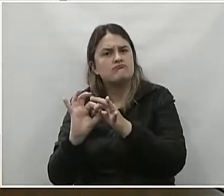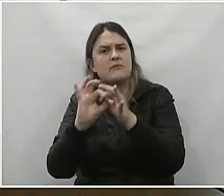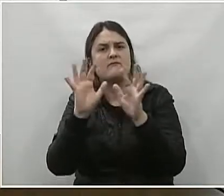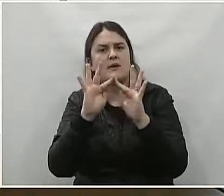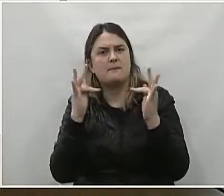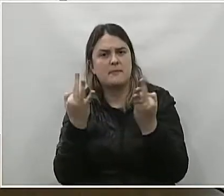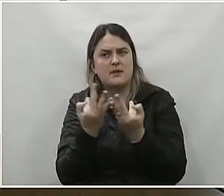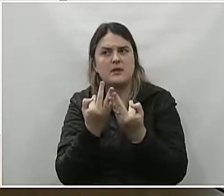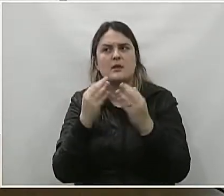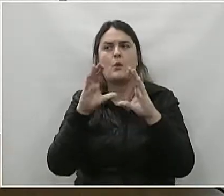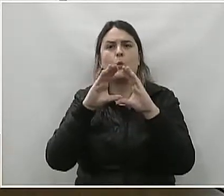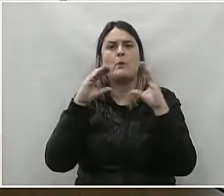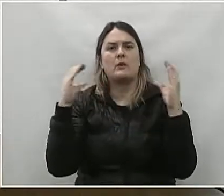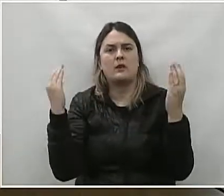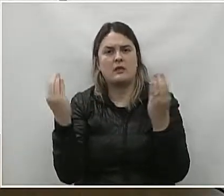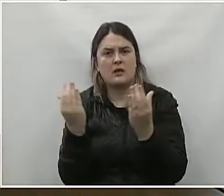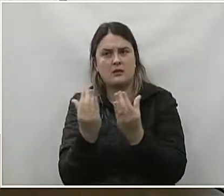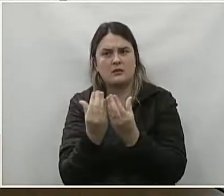comunitários.